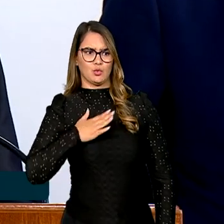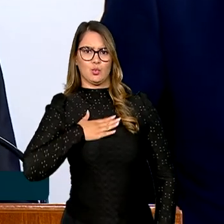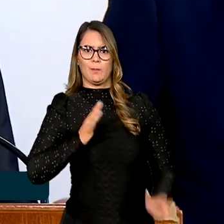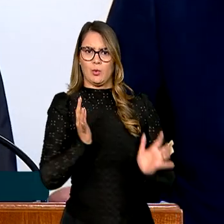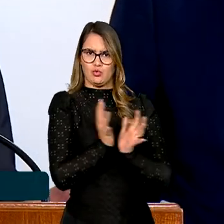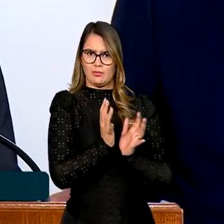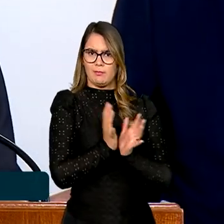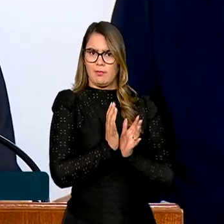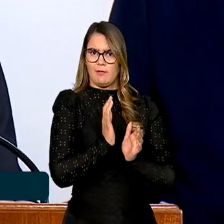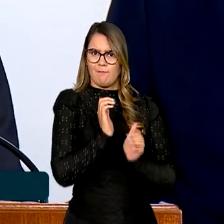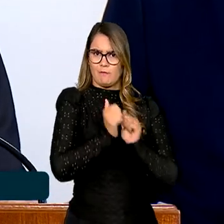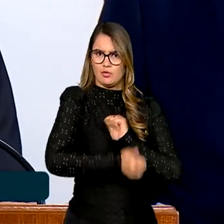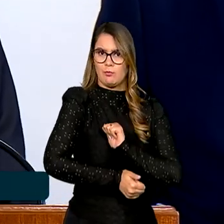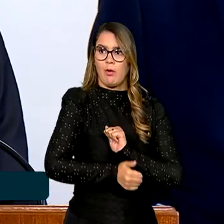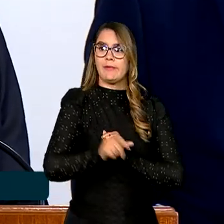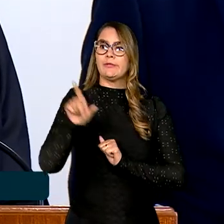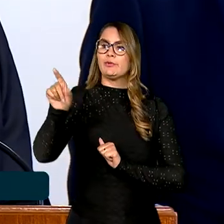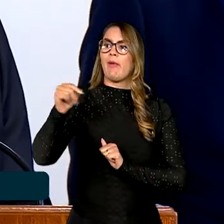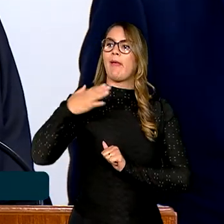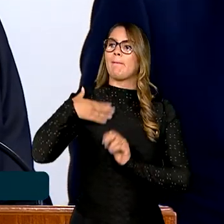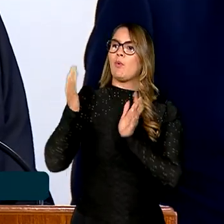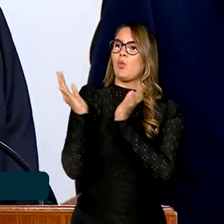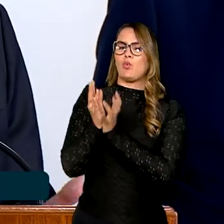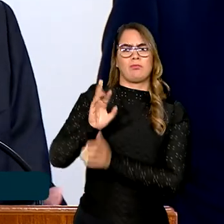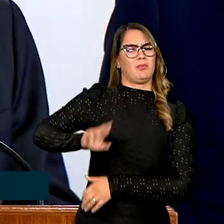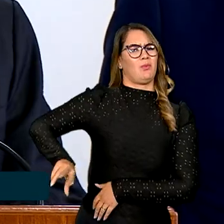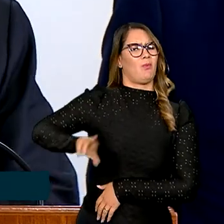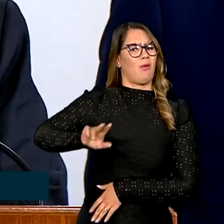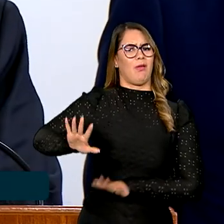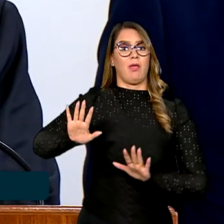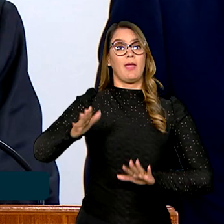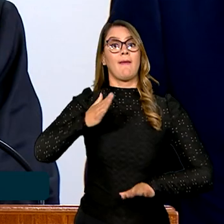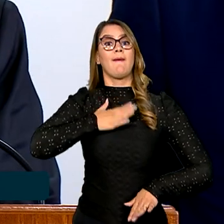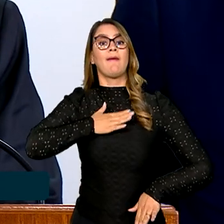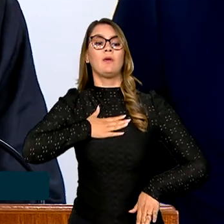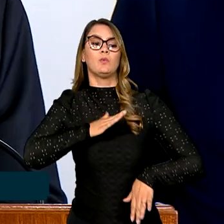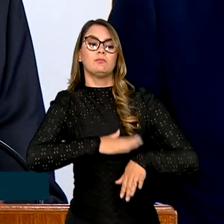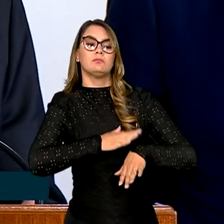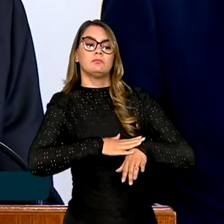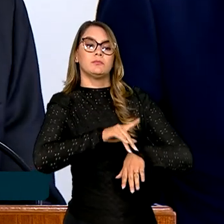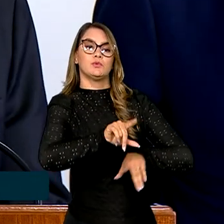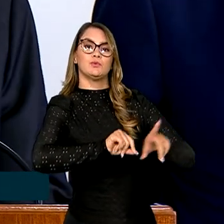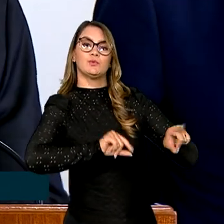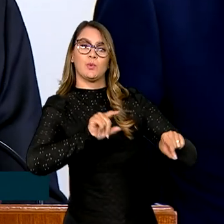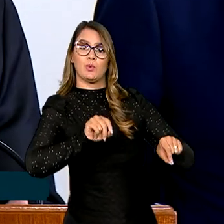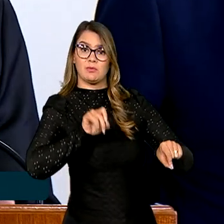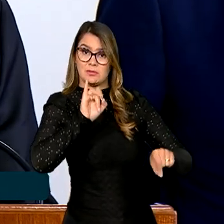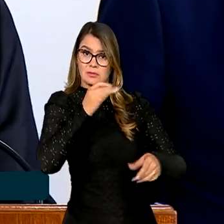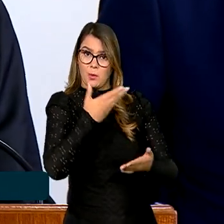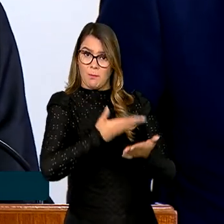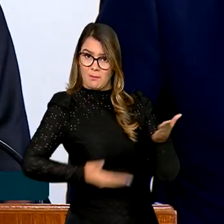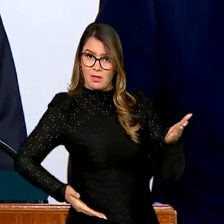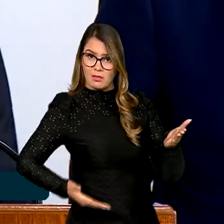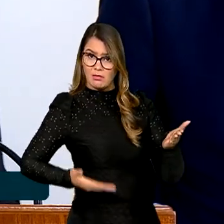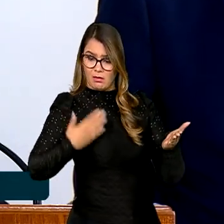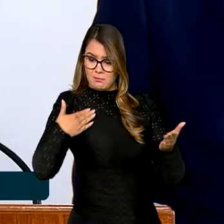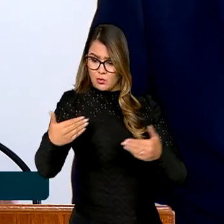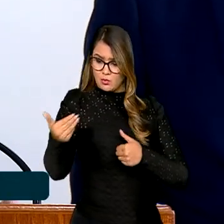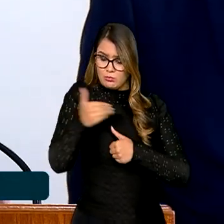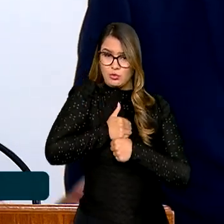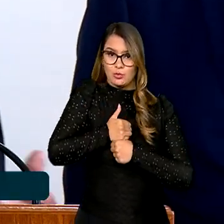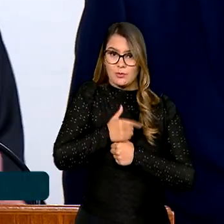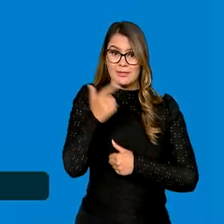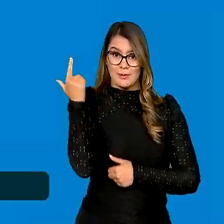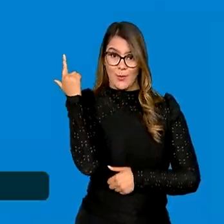que fosse, fosse escalar o meu time. O meu time é eu que escalo. Se eu perder, me tirem. Se eu ganhar,